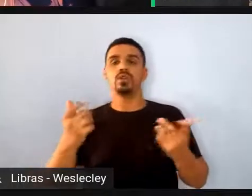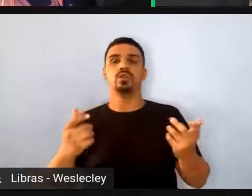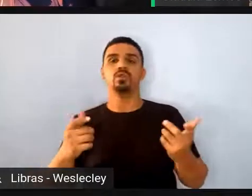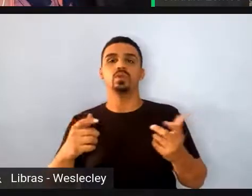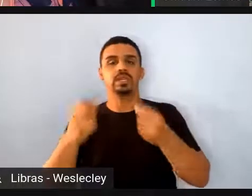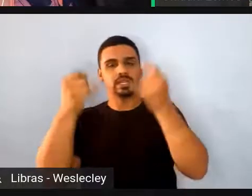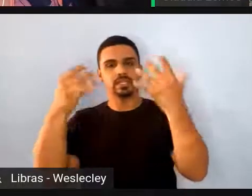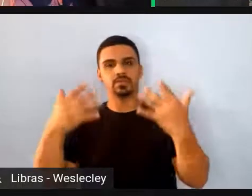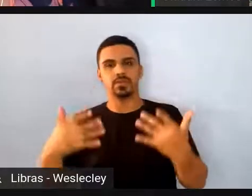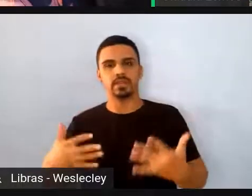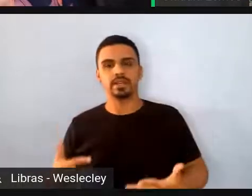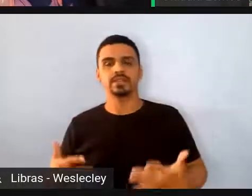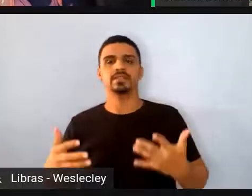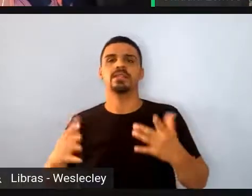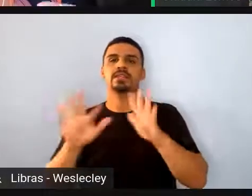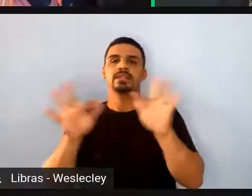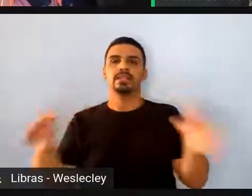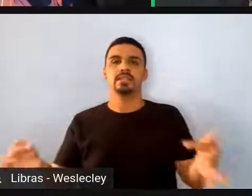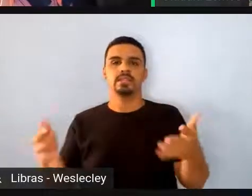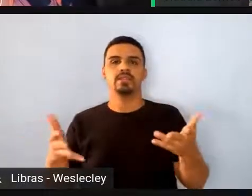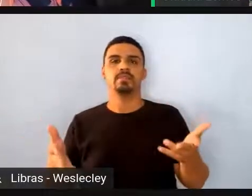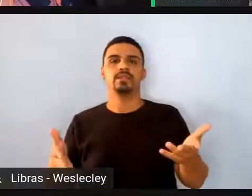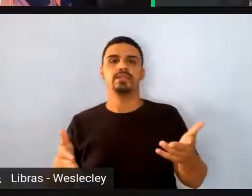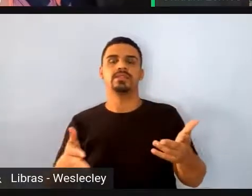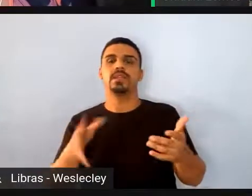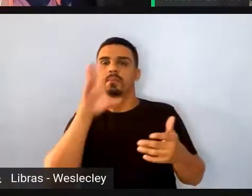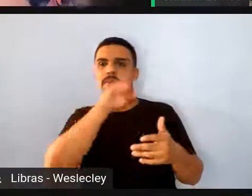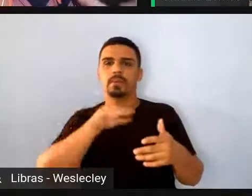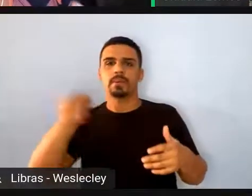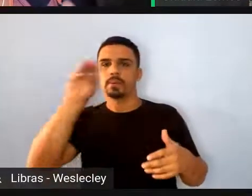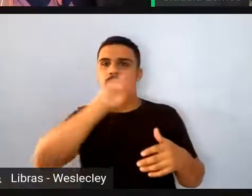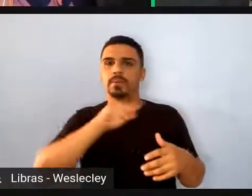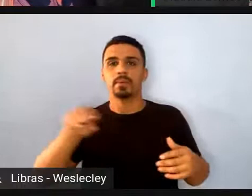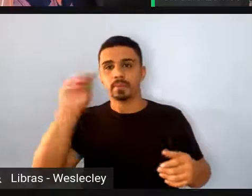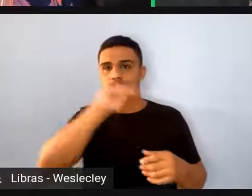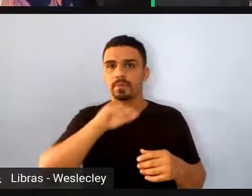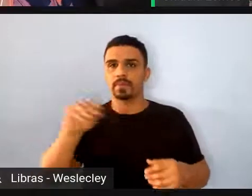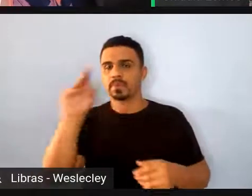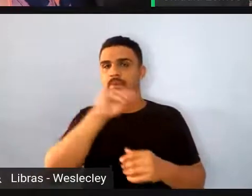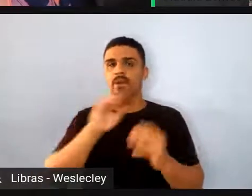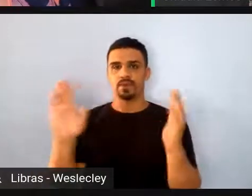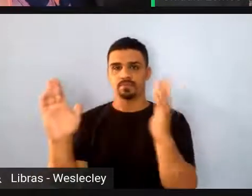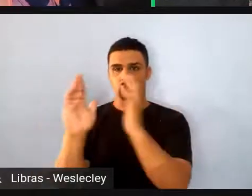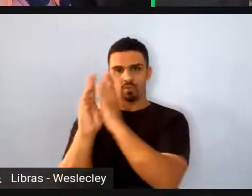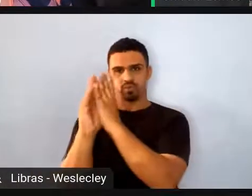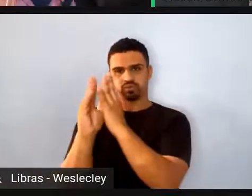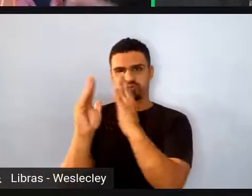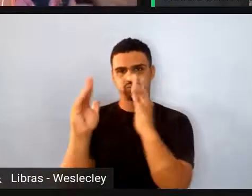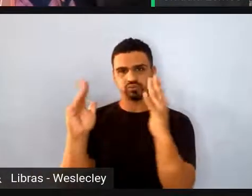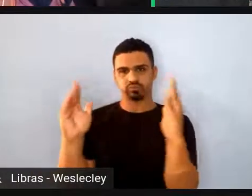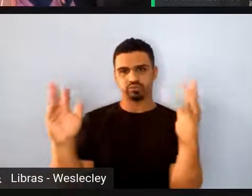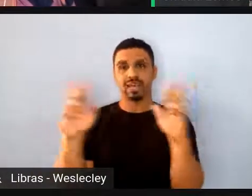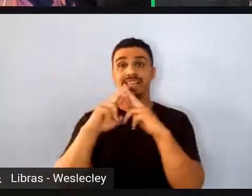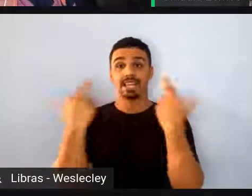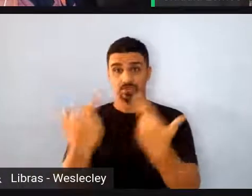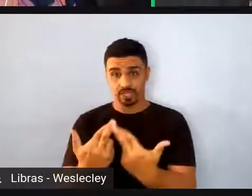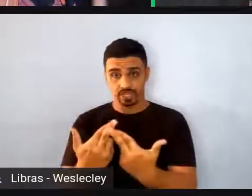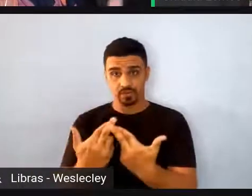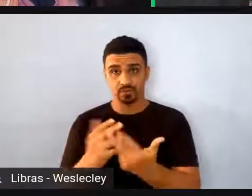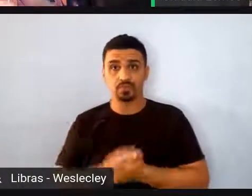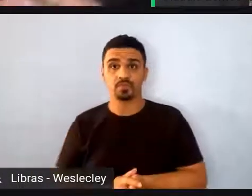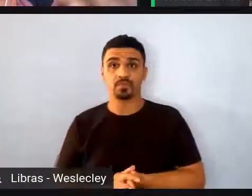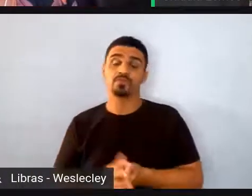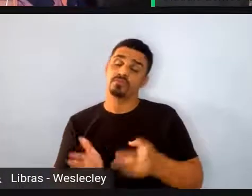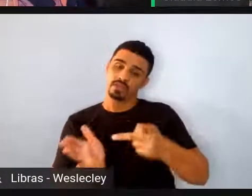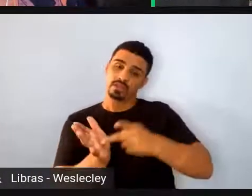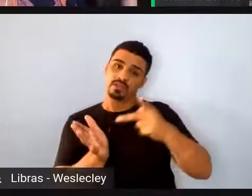sim, explicações orais ao longo do período regimental da sessão. E o que torna isso, obviamente, o